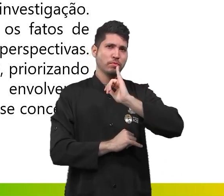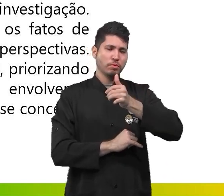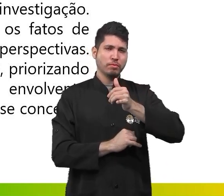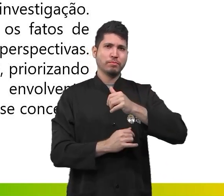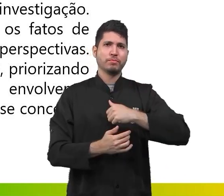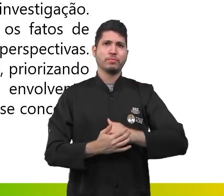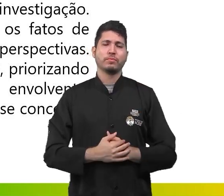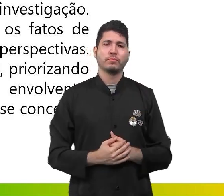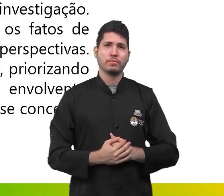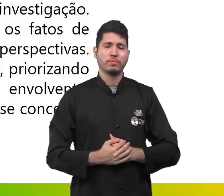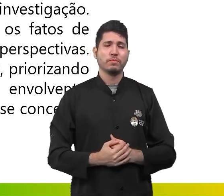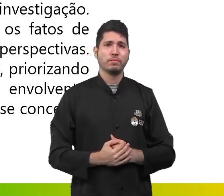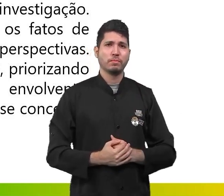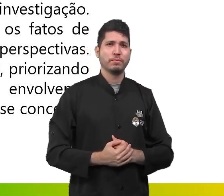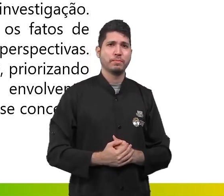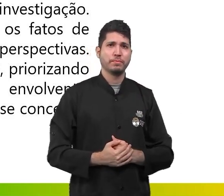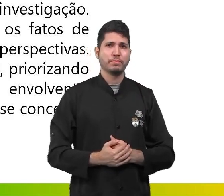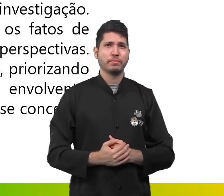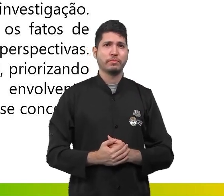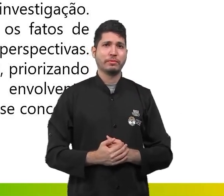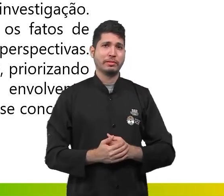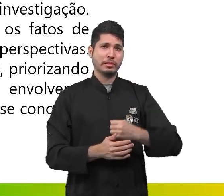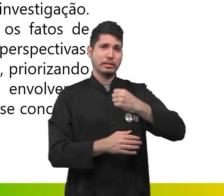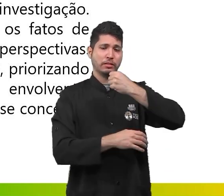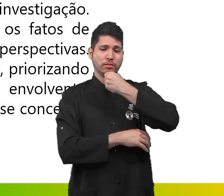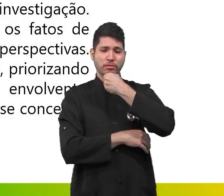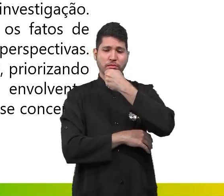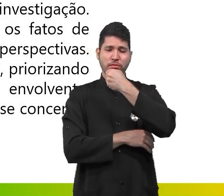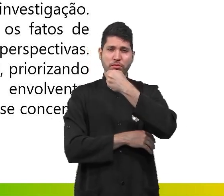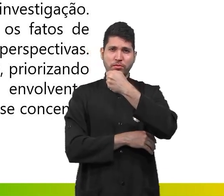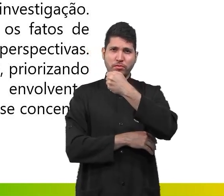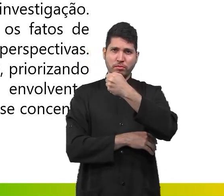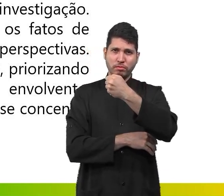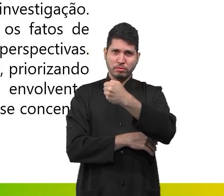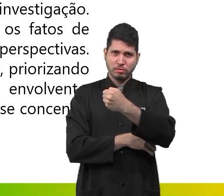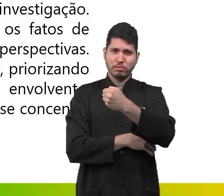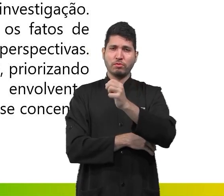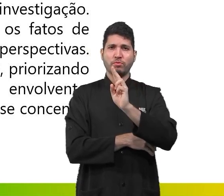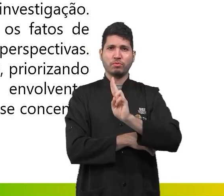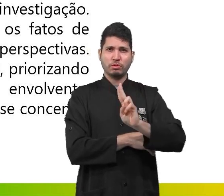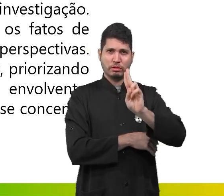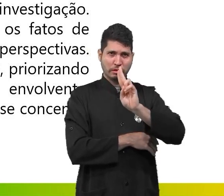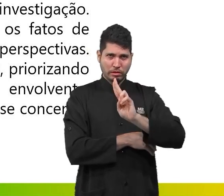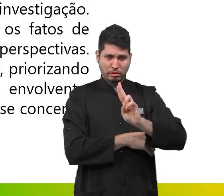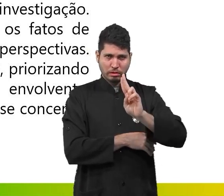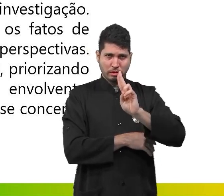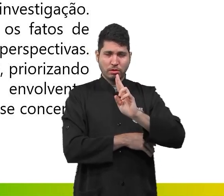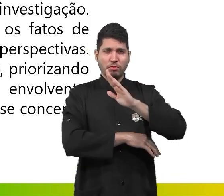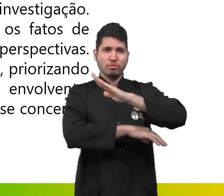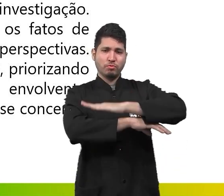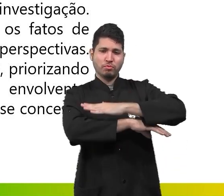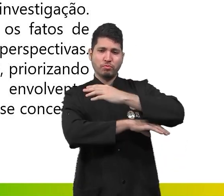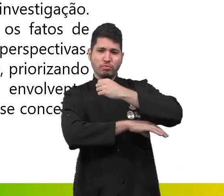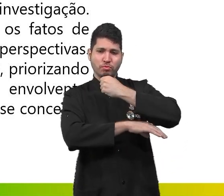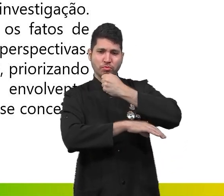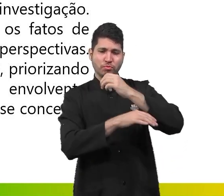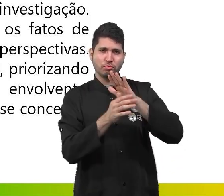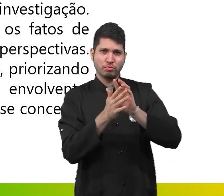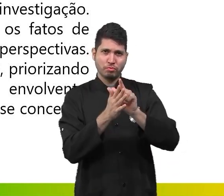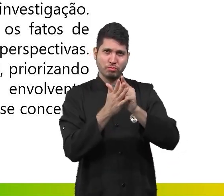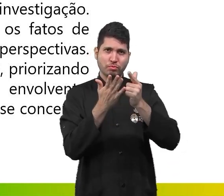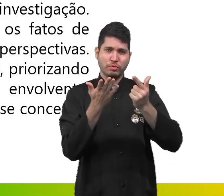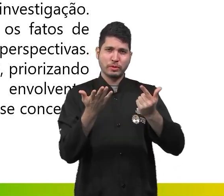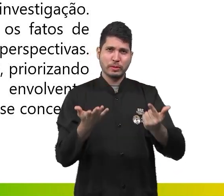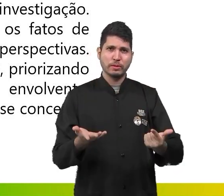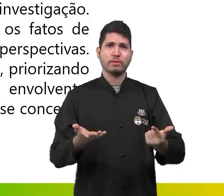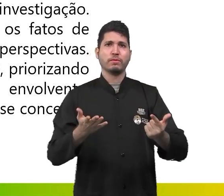lá? A reportagem é uma ferramenta poderosa no jornalismo, pois combina investigação